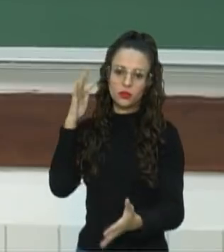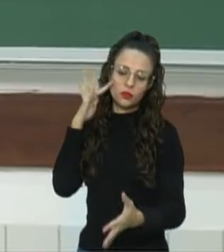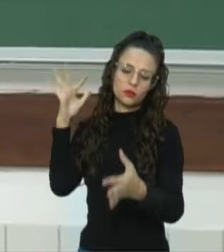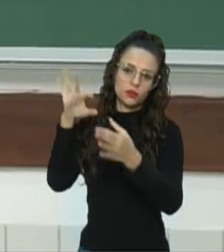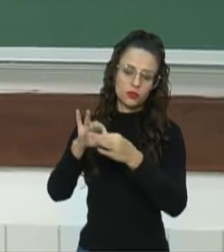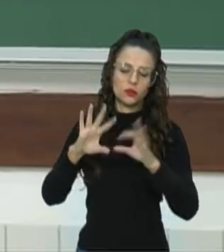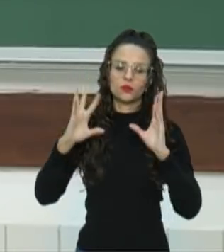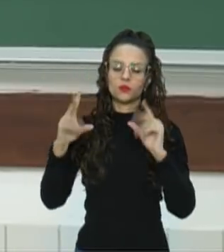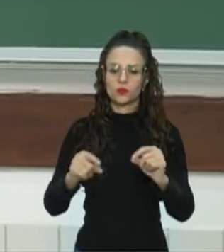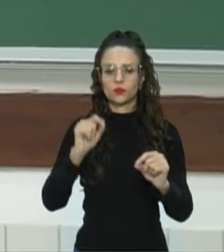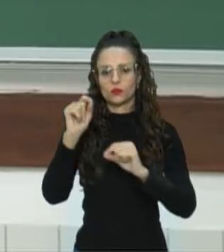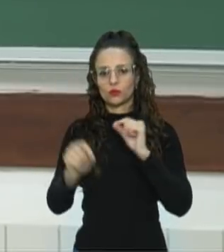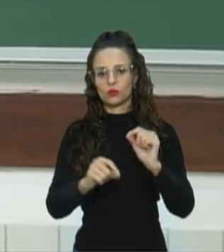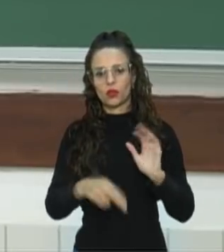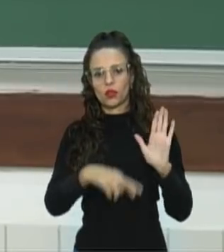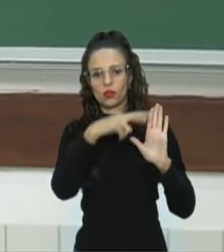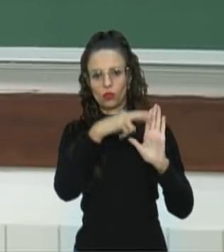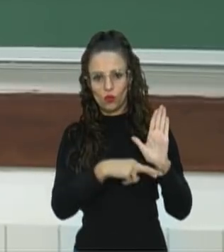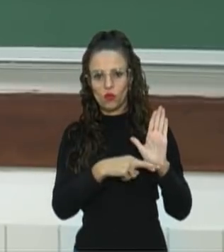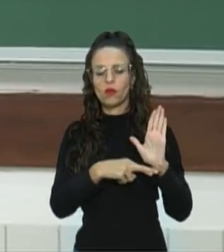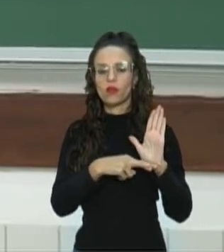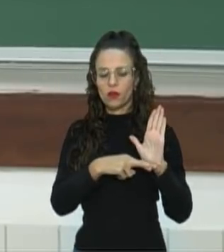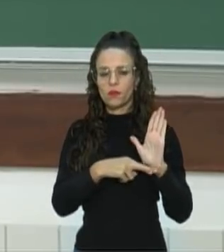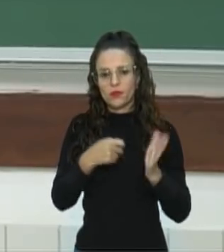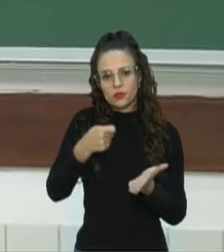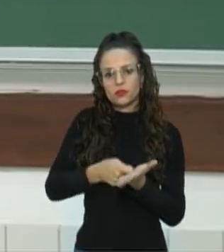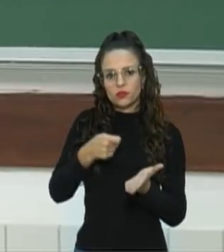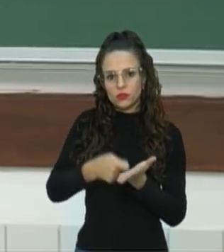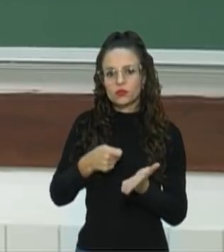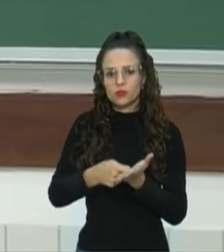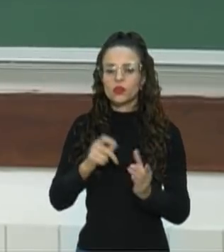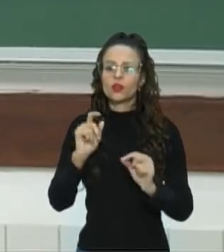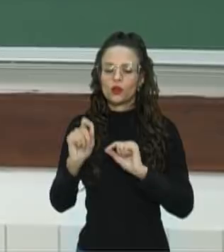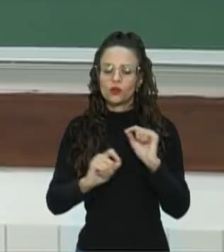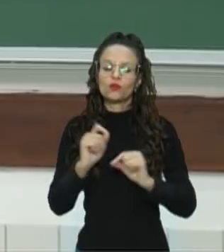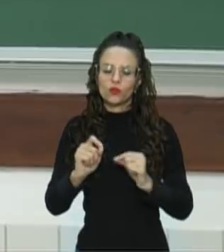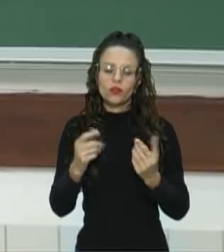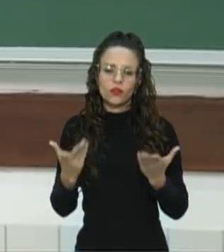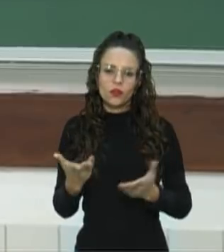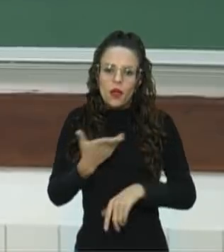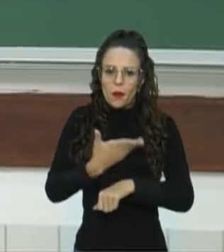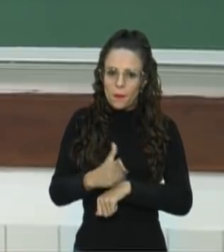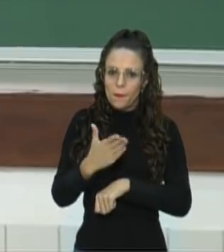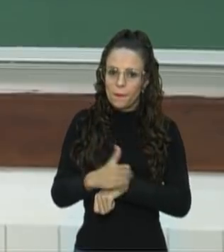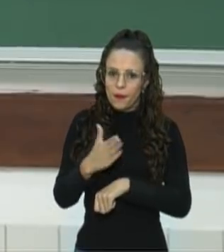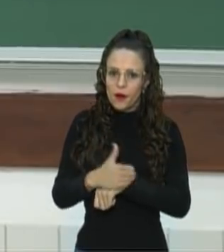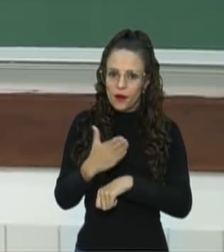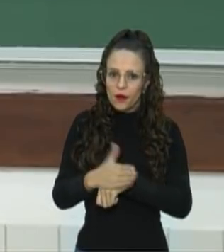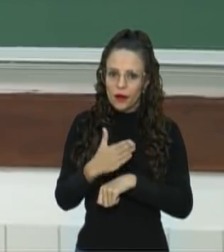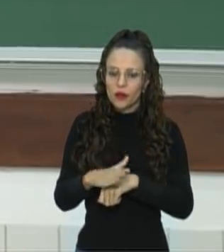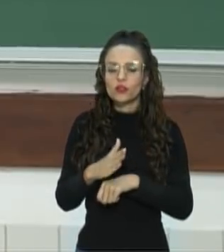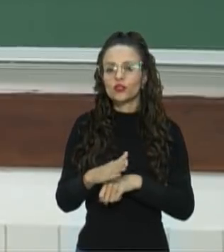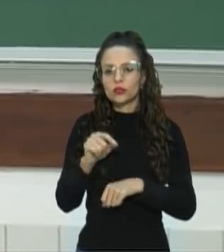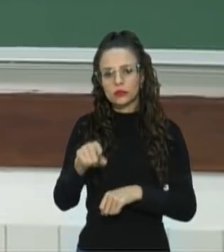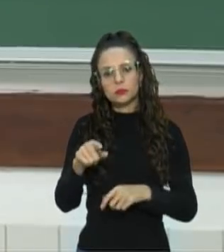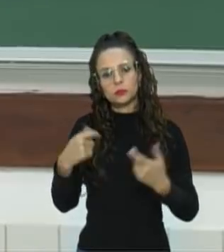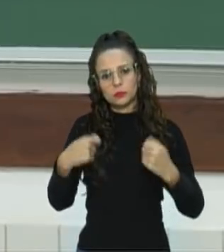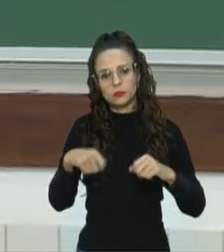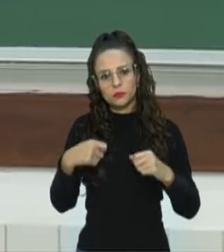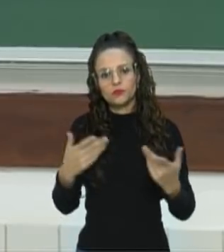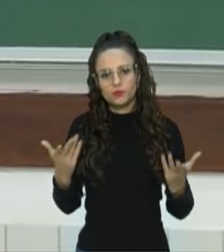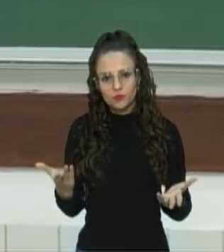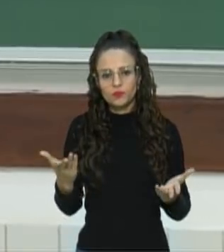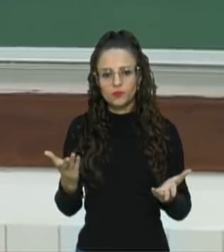consideração todas as normas técnicas, as exigências que a prática e a implementação desses